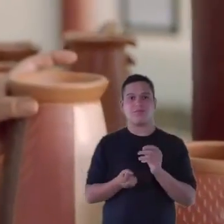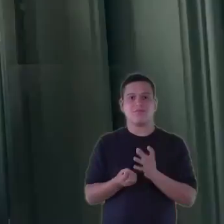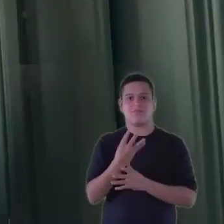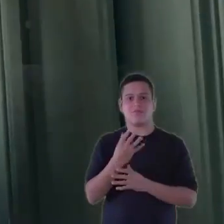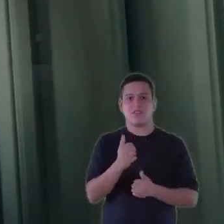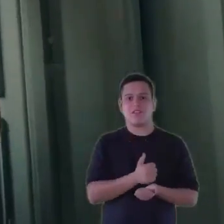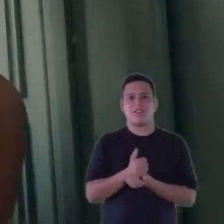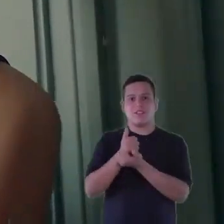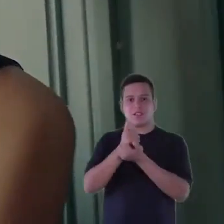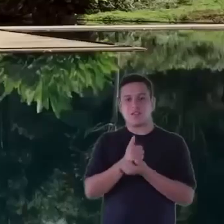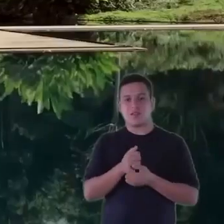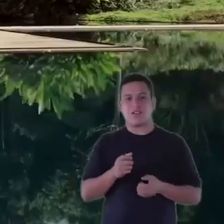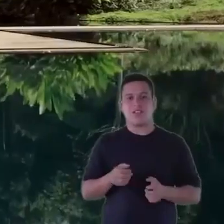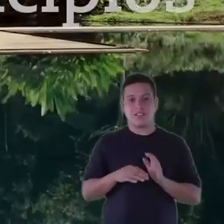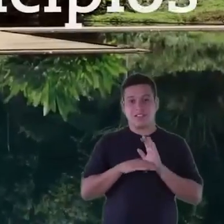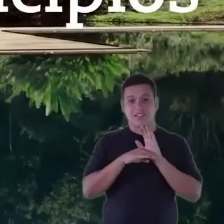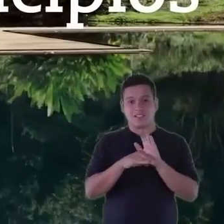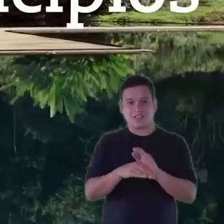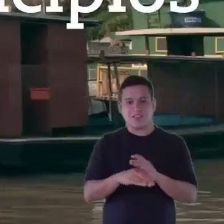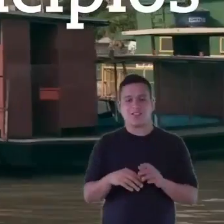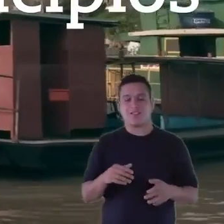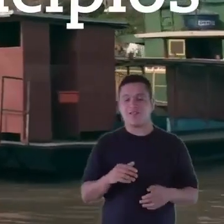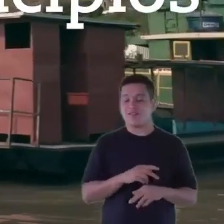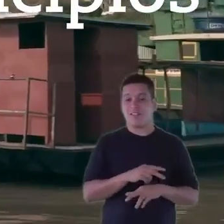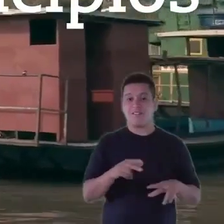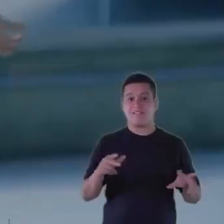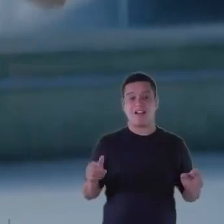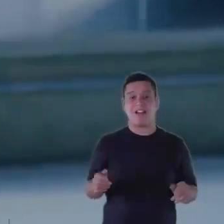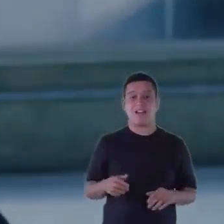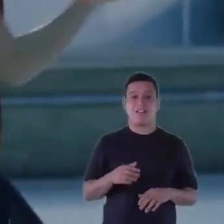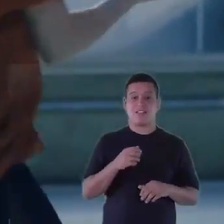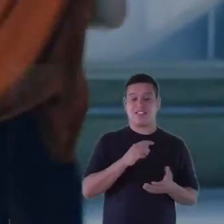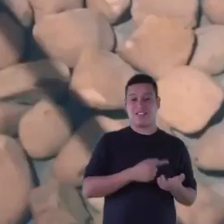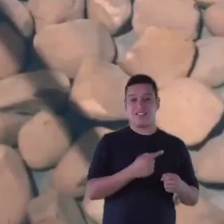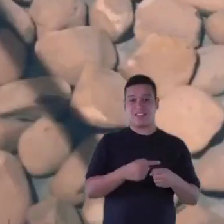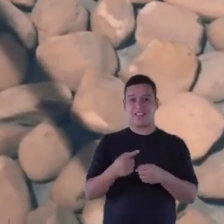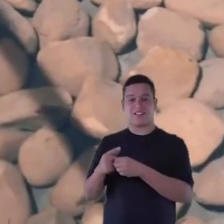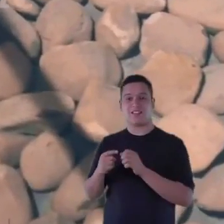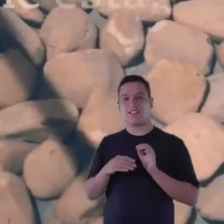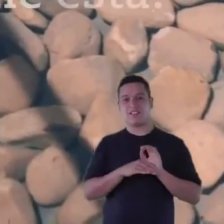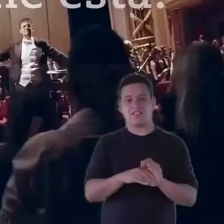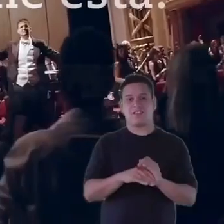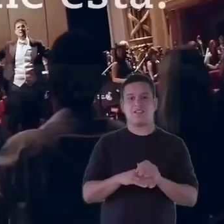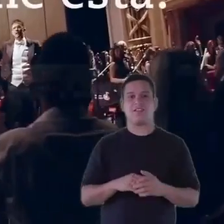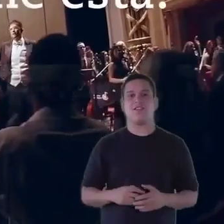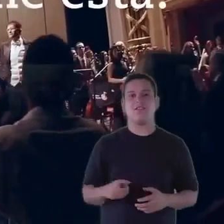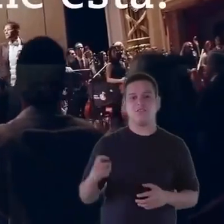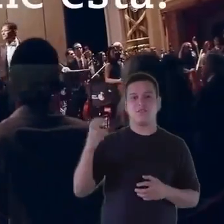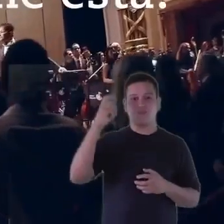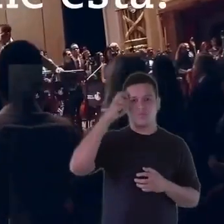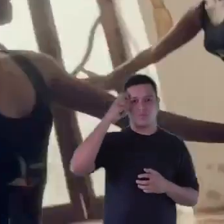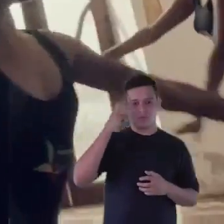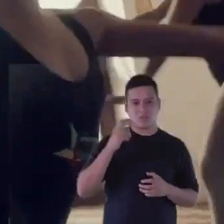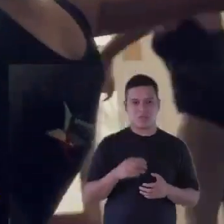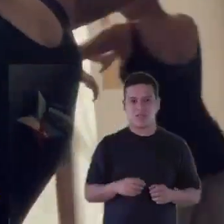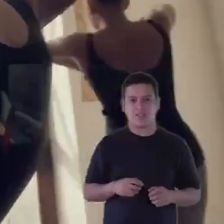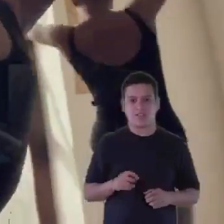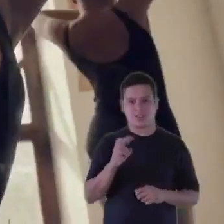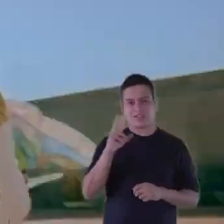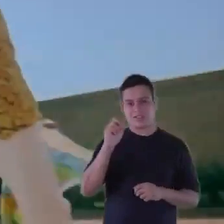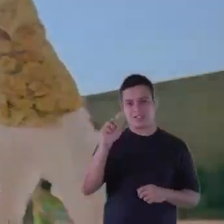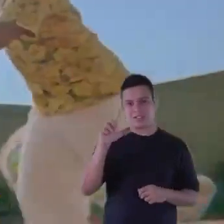ou patrocinados em mais de 160 municípios. Onde tem cultura, a Vale está.